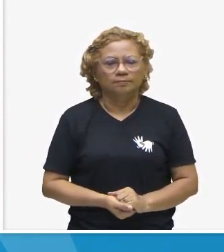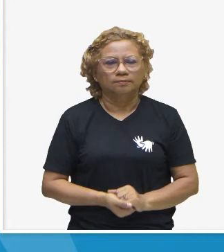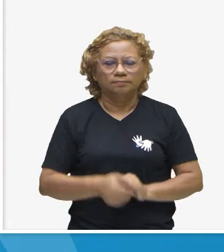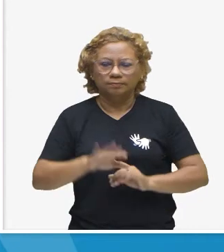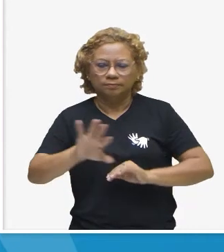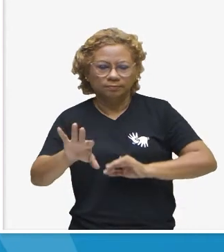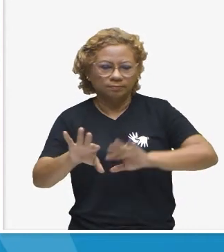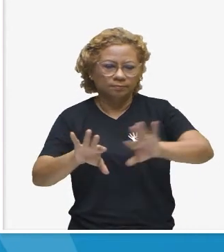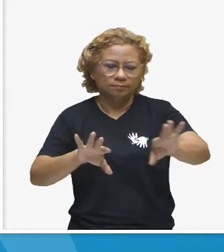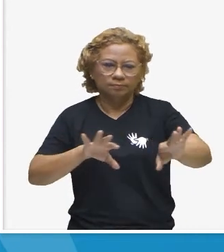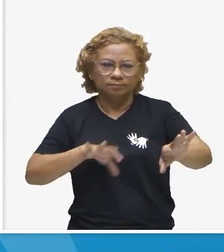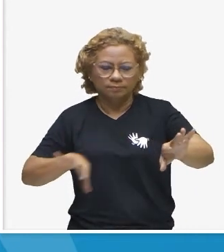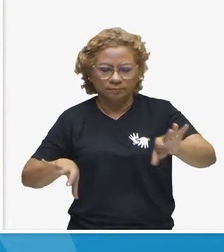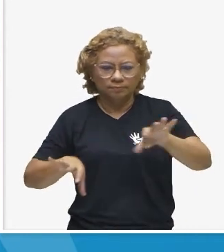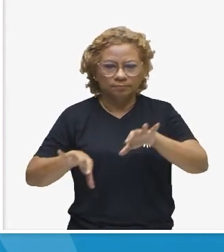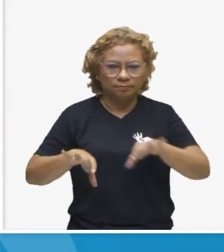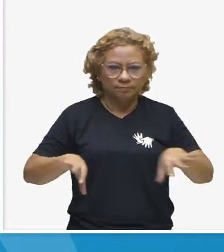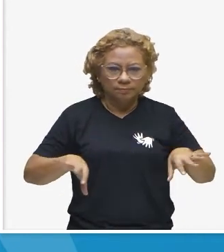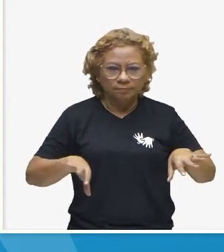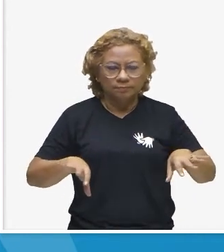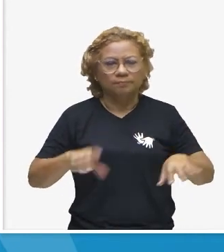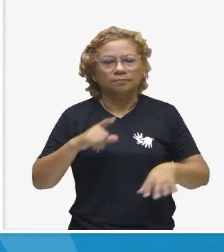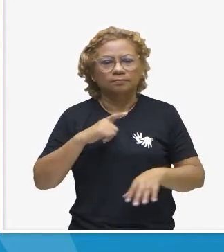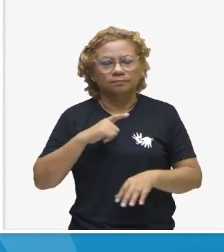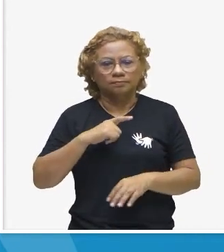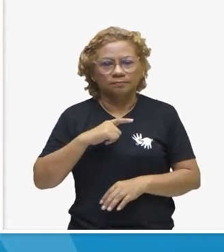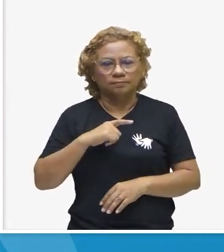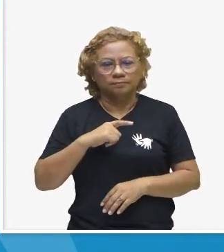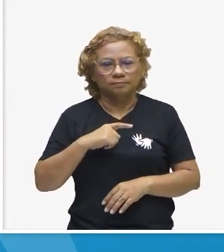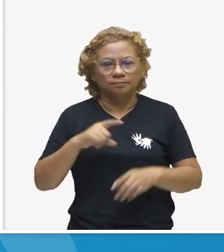Olha lá, nós temos 1,